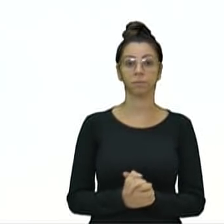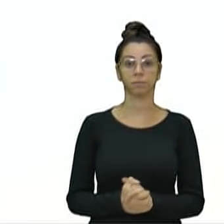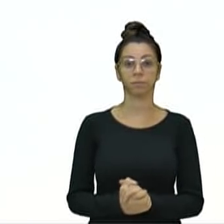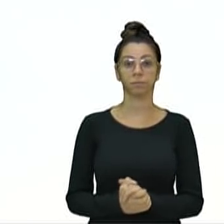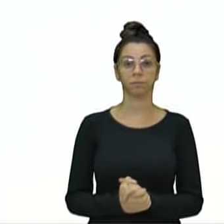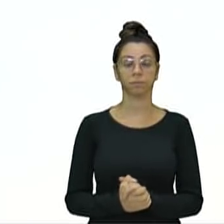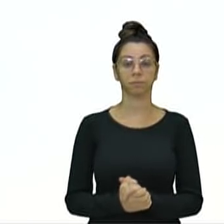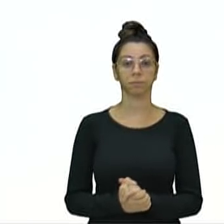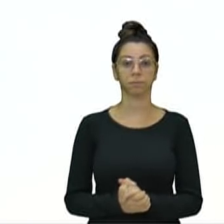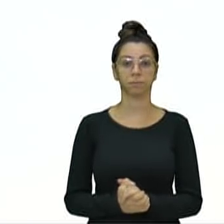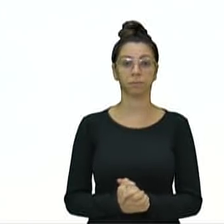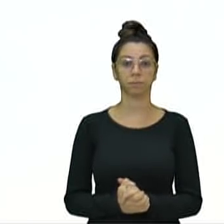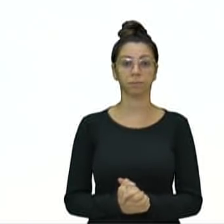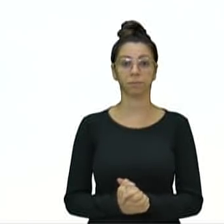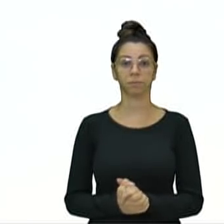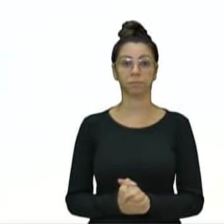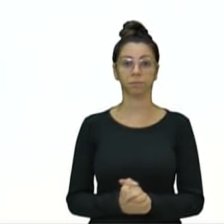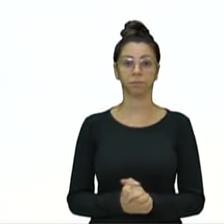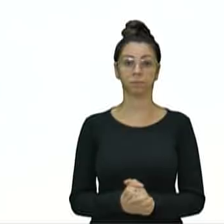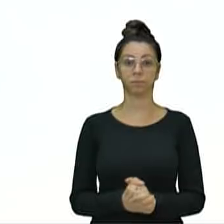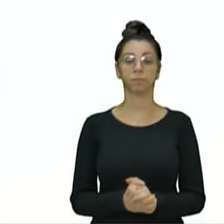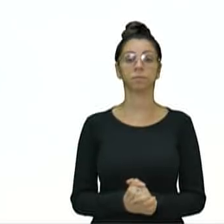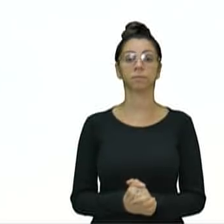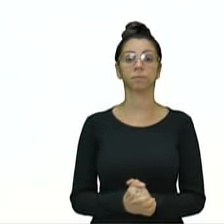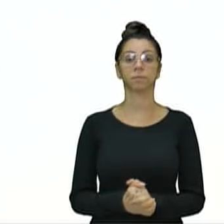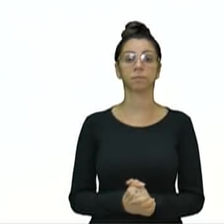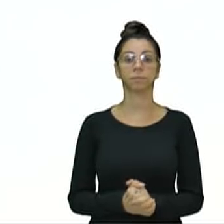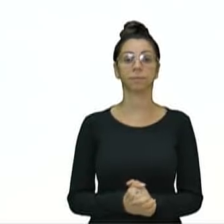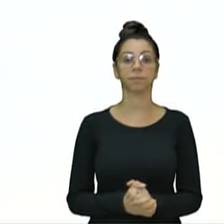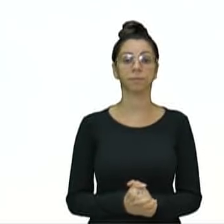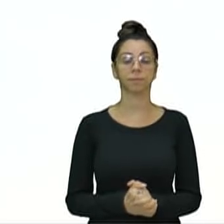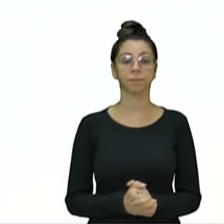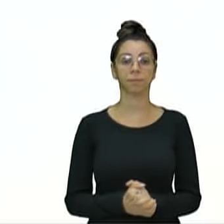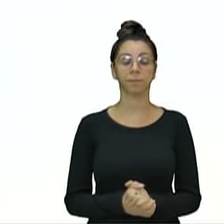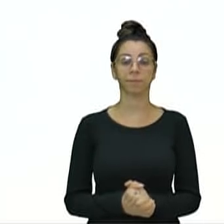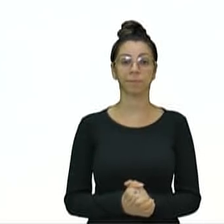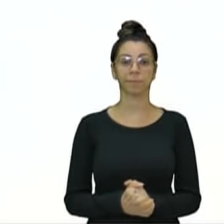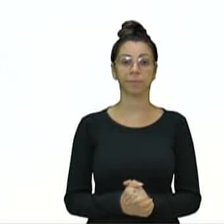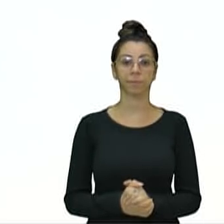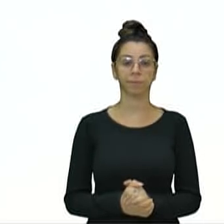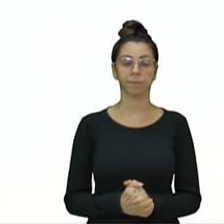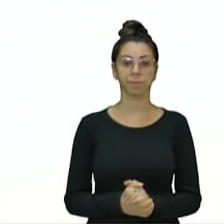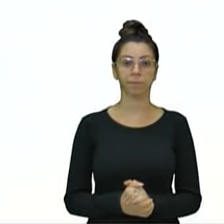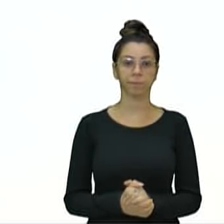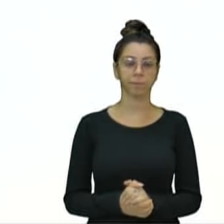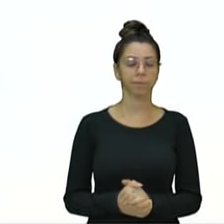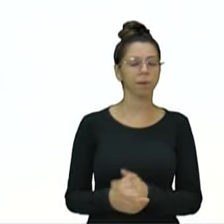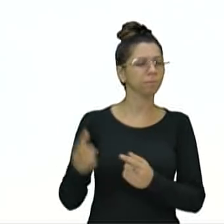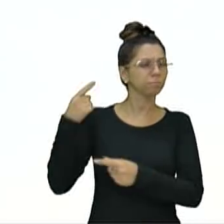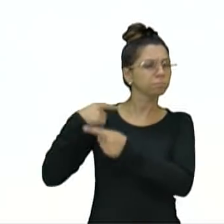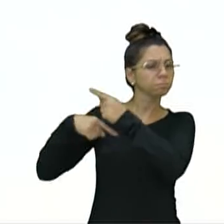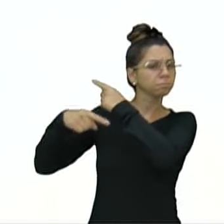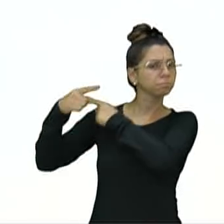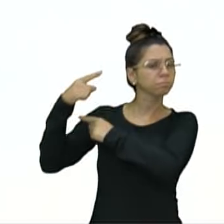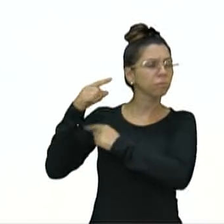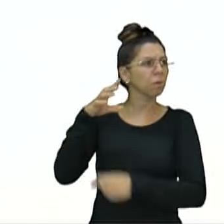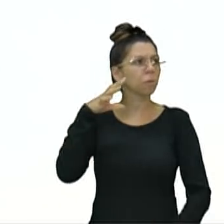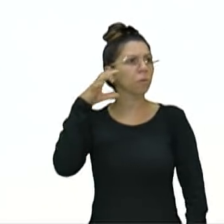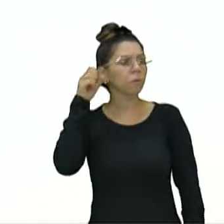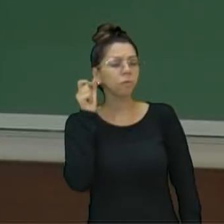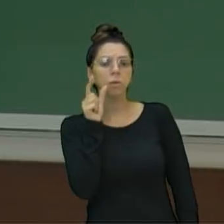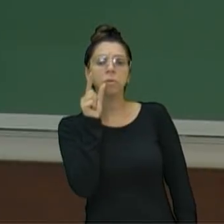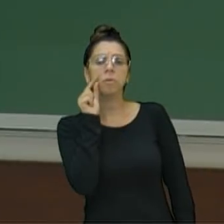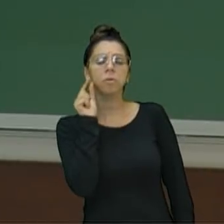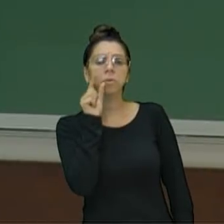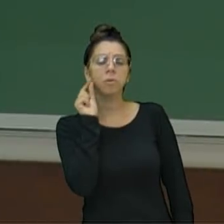lies all curled up, it's a sign of bad weather. Uma vez, certa vez, eu ouvi dizer que se o gato